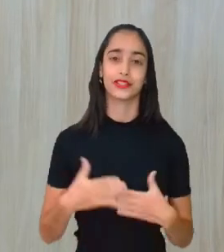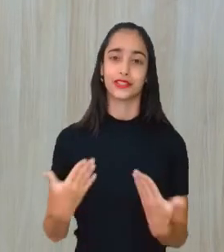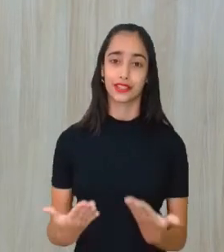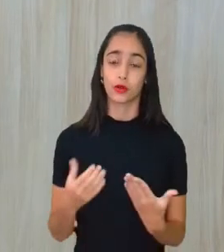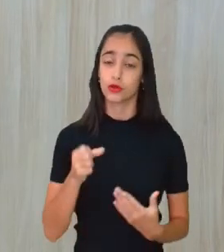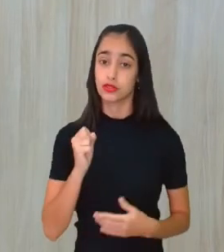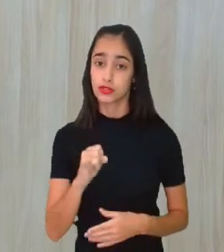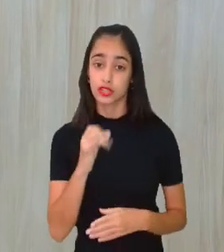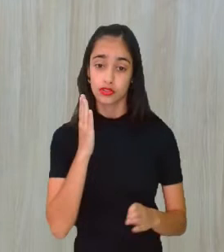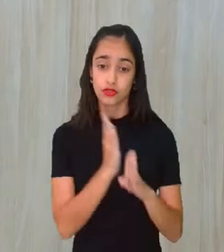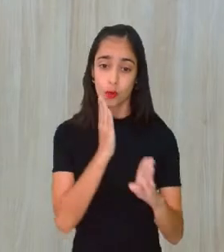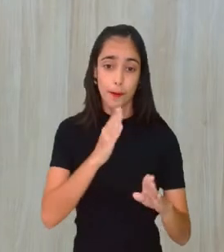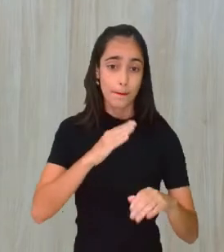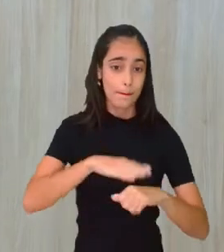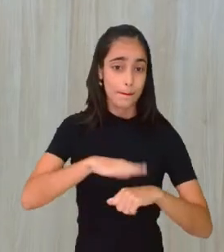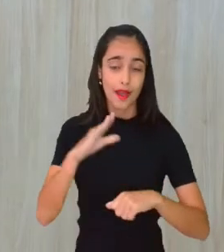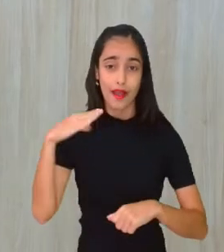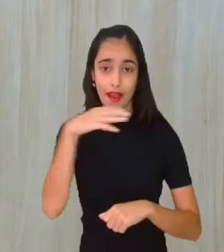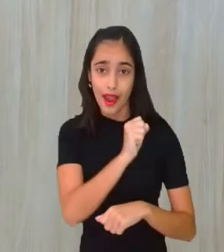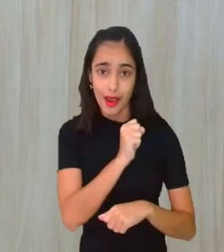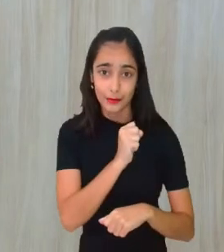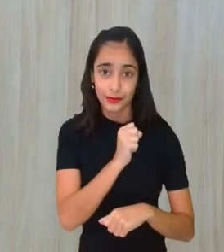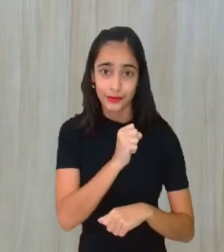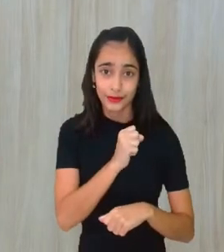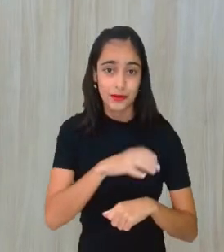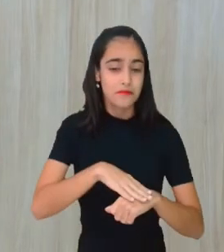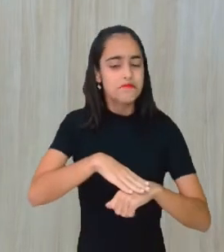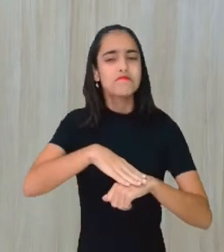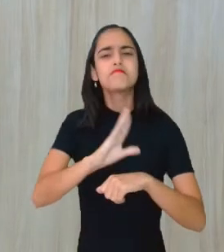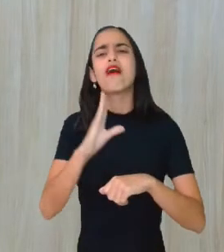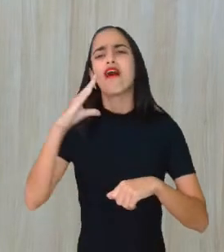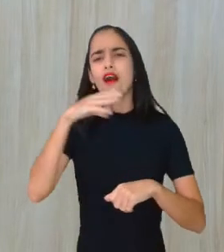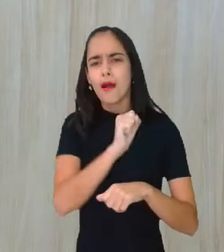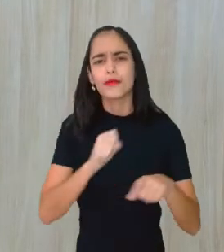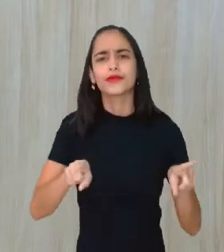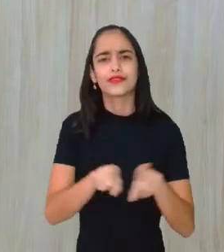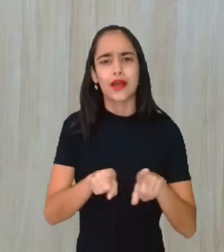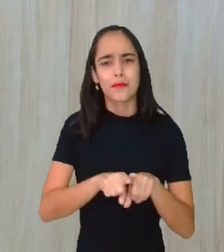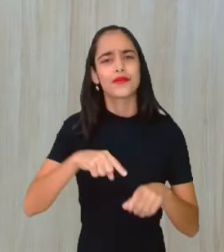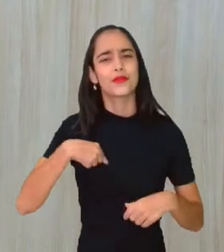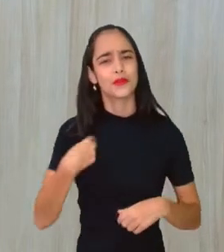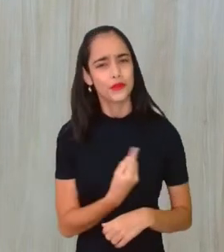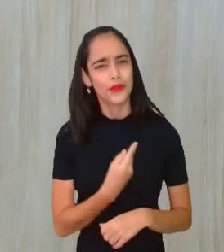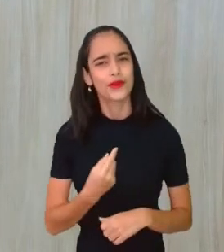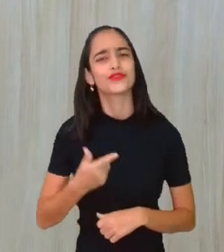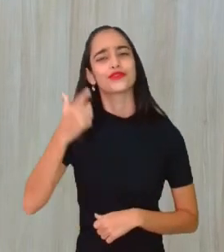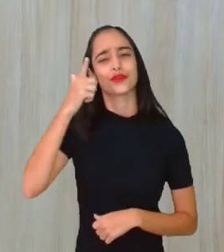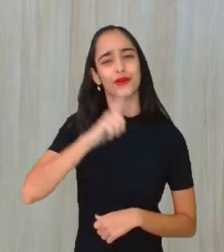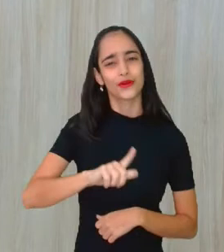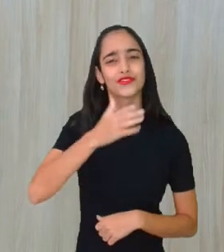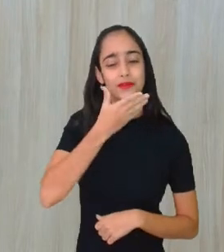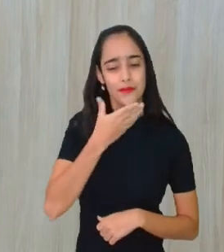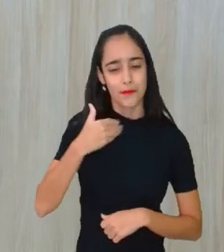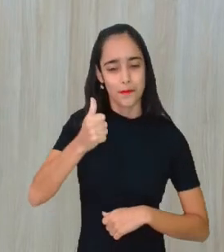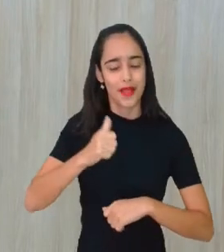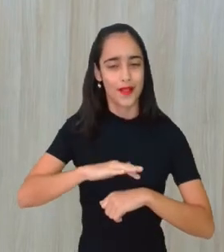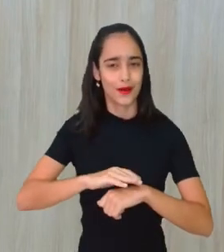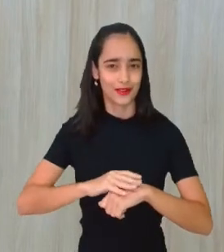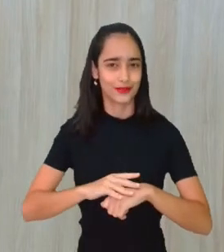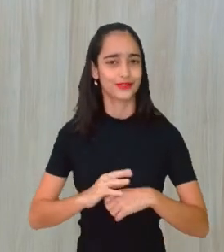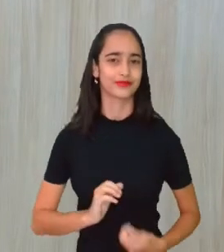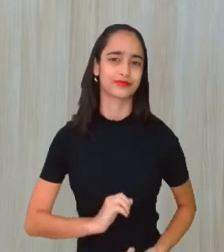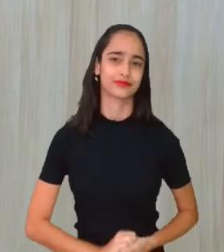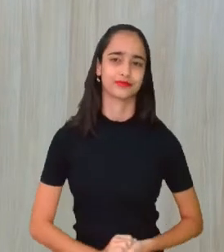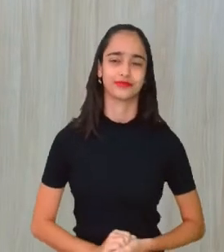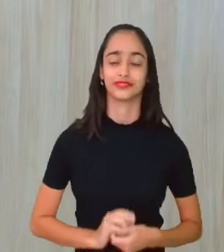nós descobrirmos, mais cedo também nós podemos ter a cura, tá certo, pessoal? Então, é o nosso grande recadinho aí